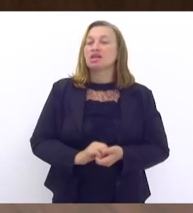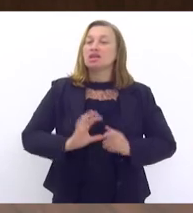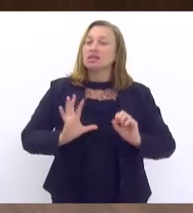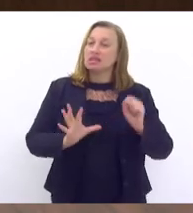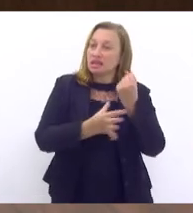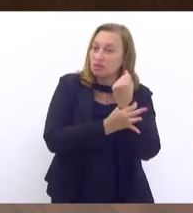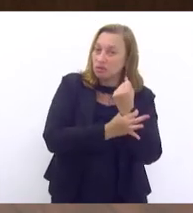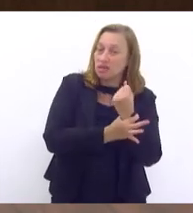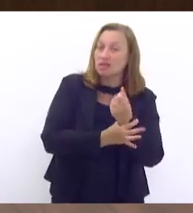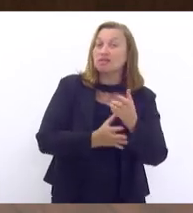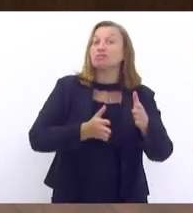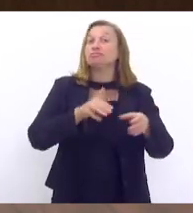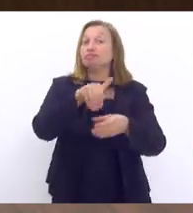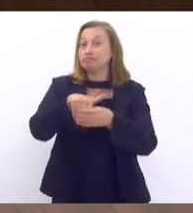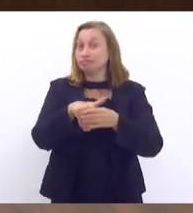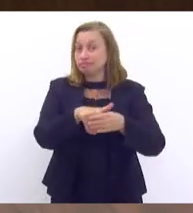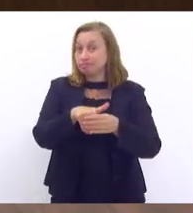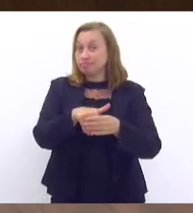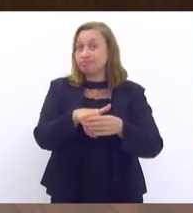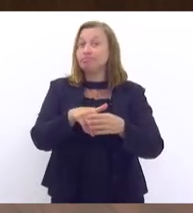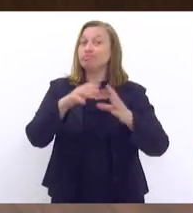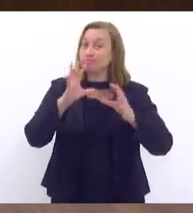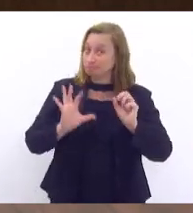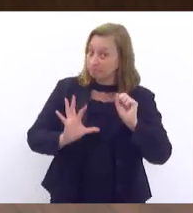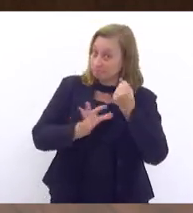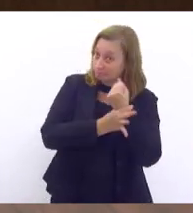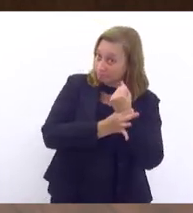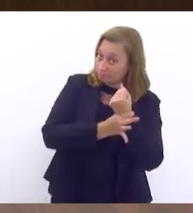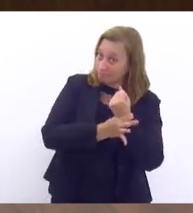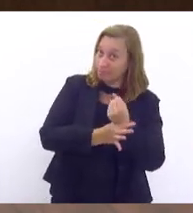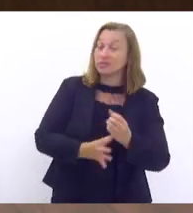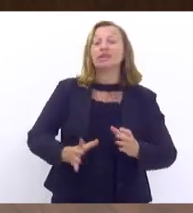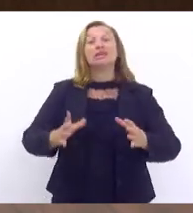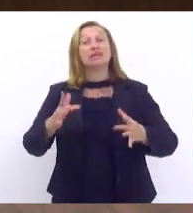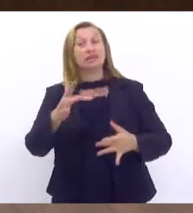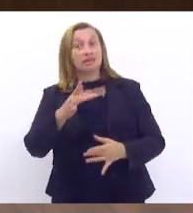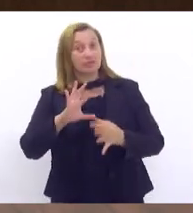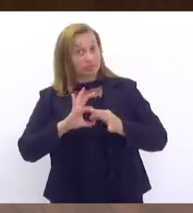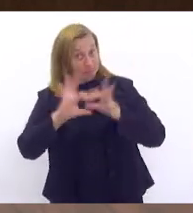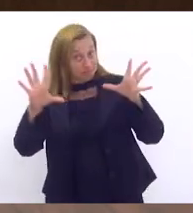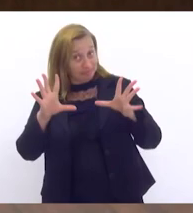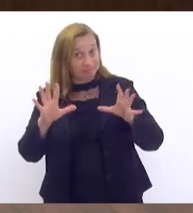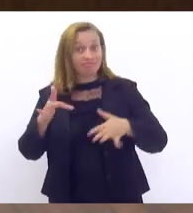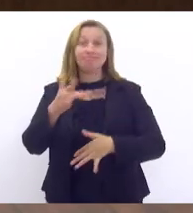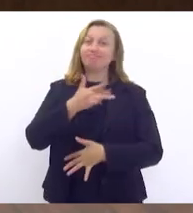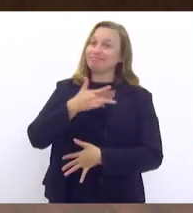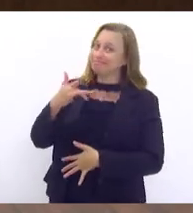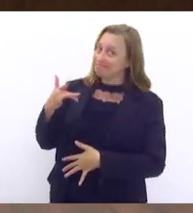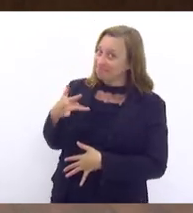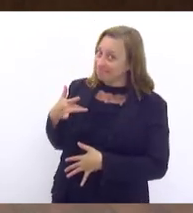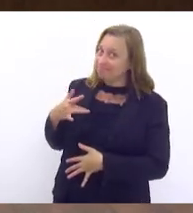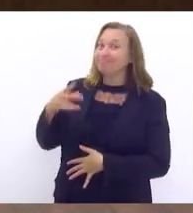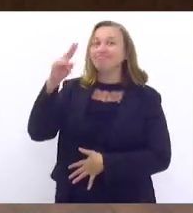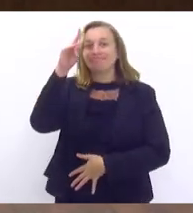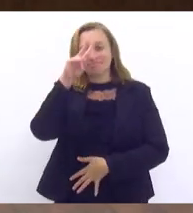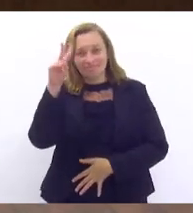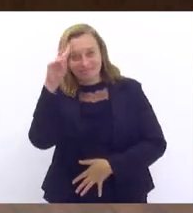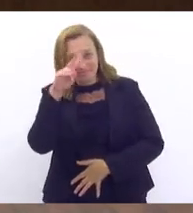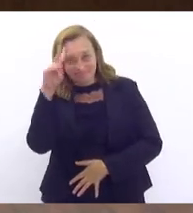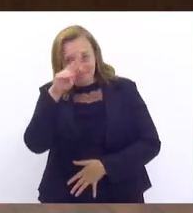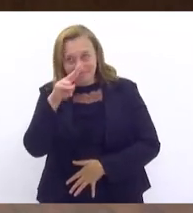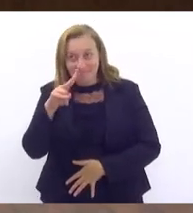eleições limpas e uma democracia sadia. Temos que lembrar